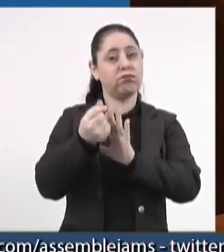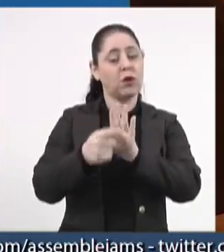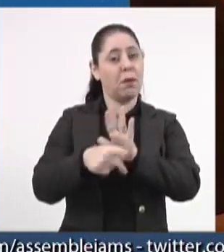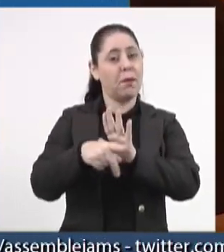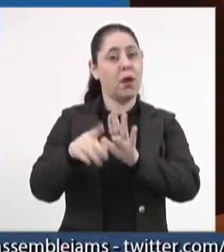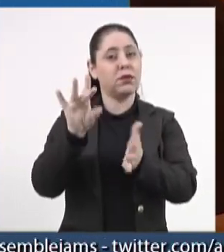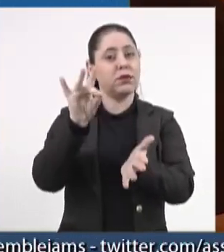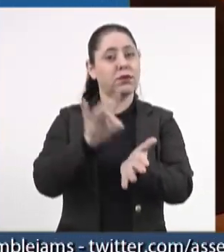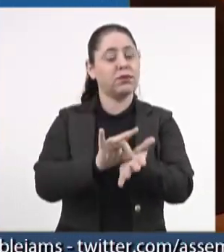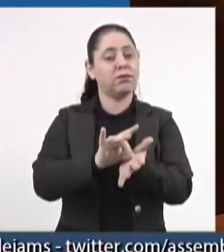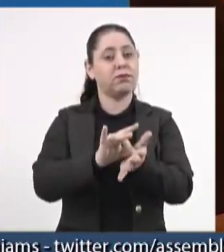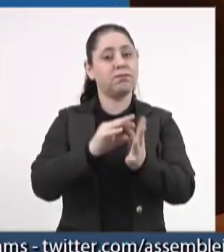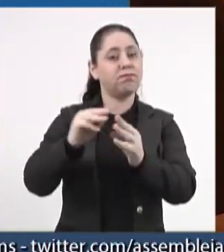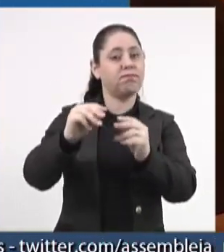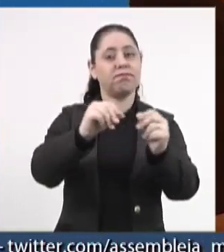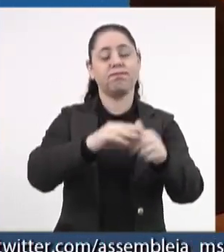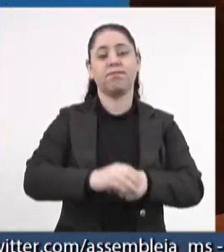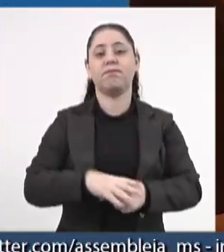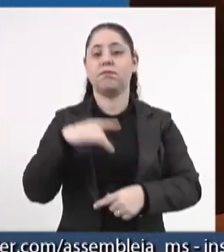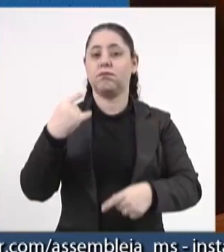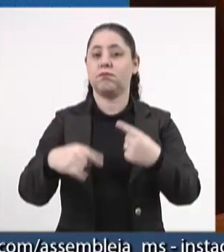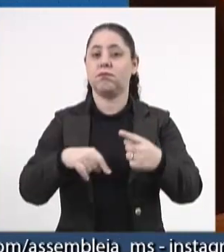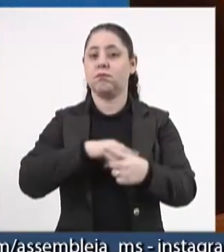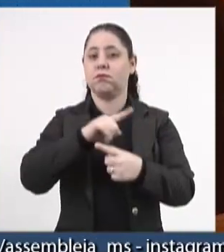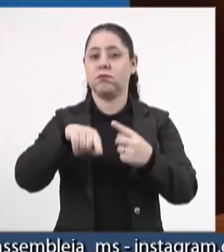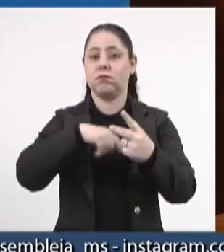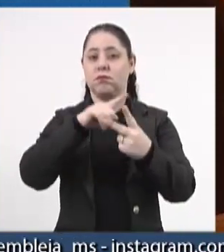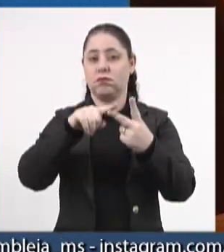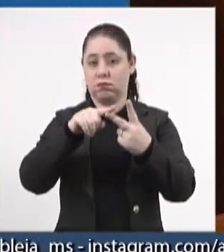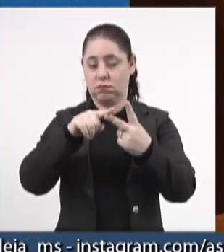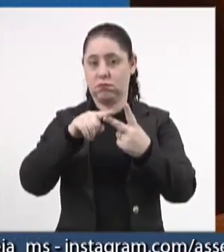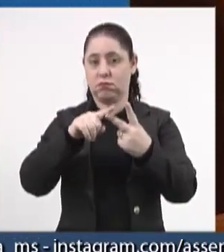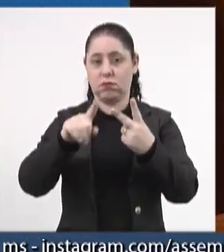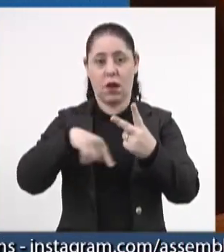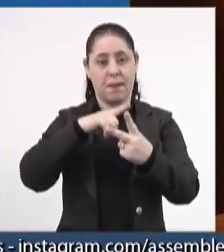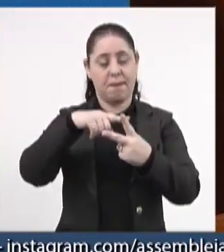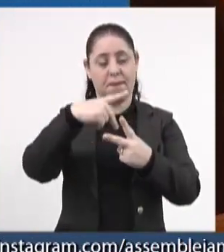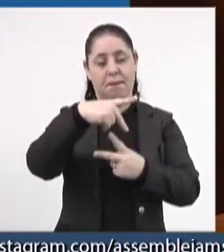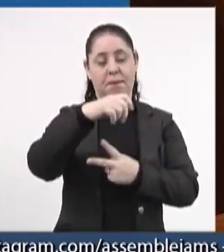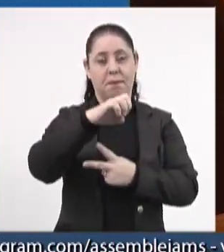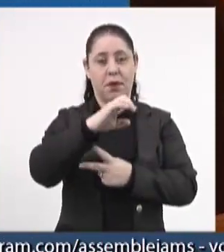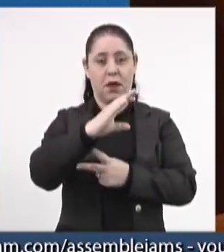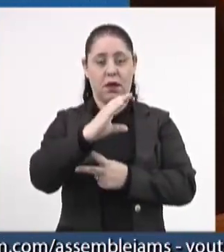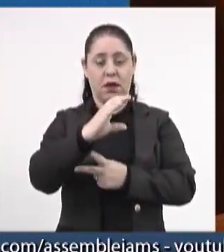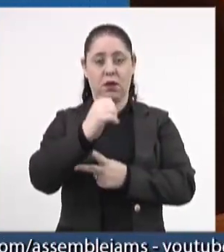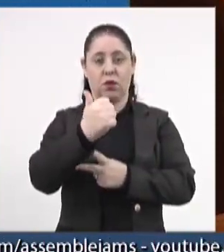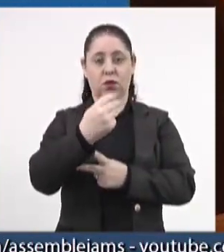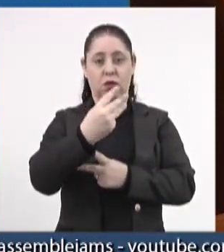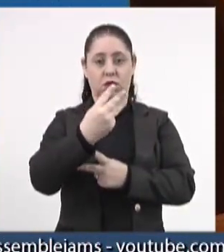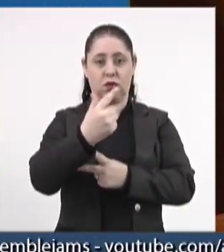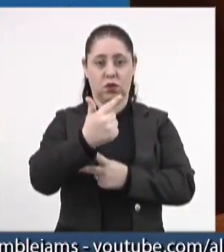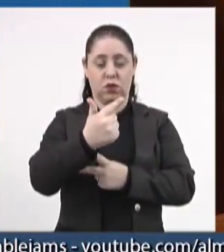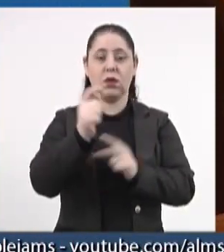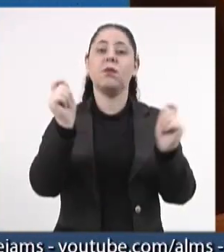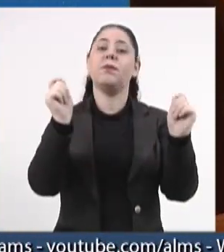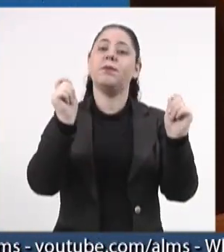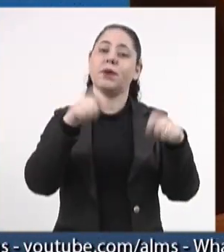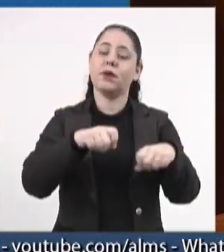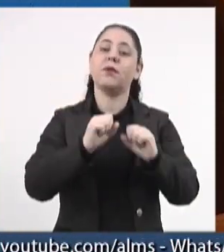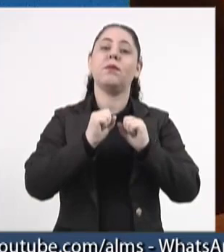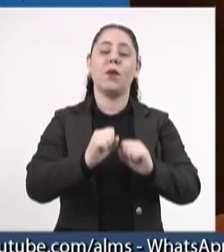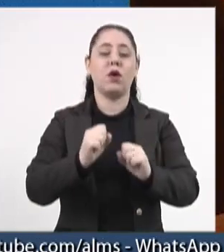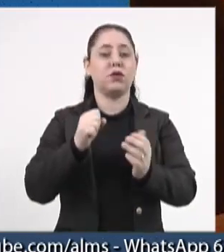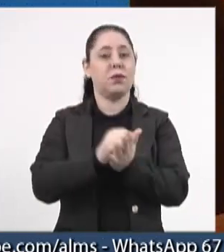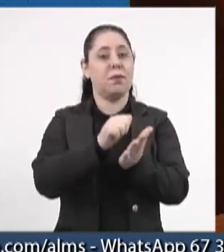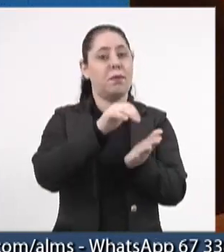Então, se discute duas coisas. Discute a PEC 132, que é a possibilidade